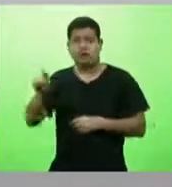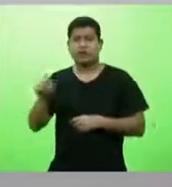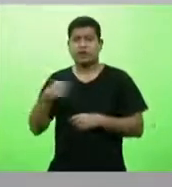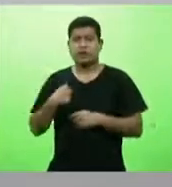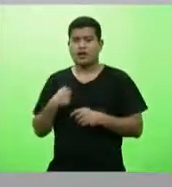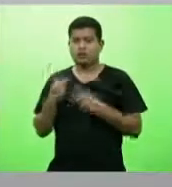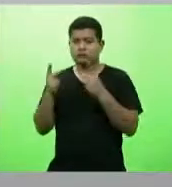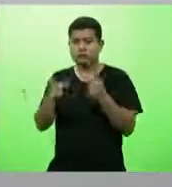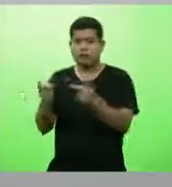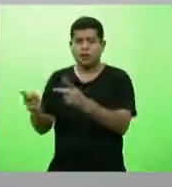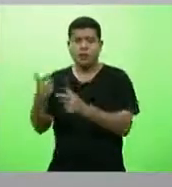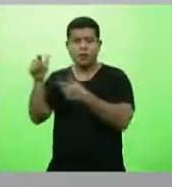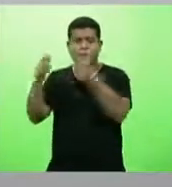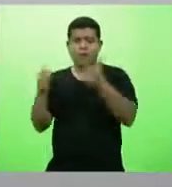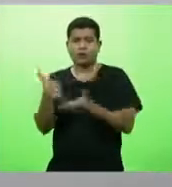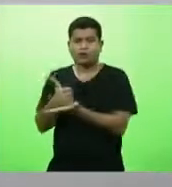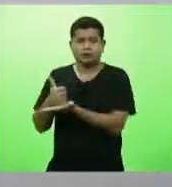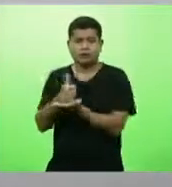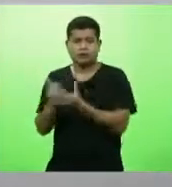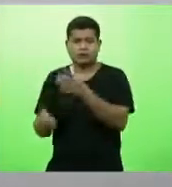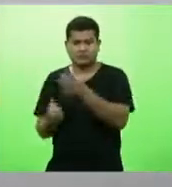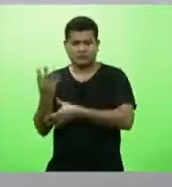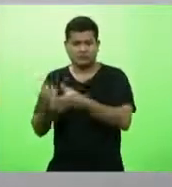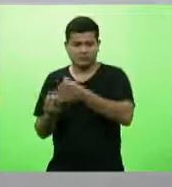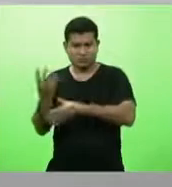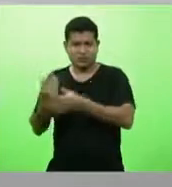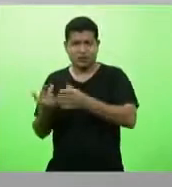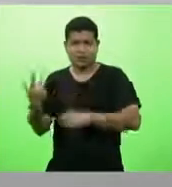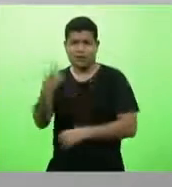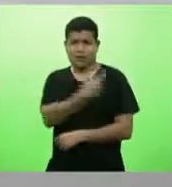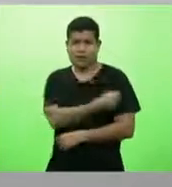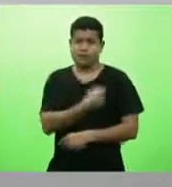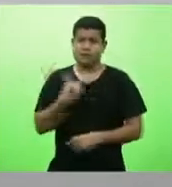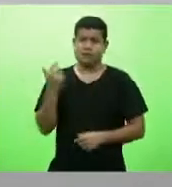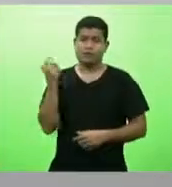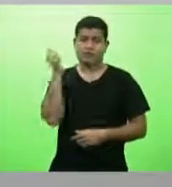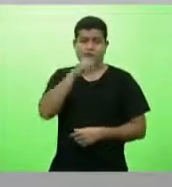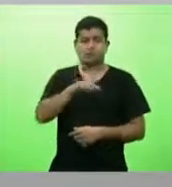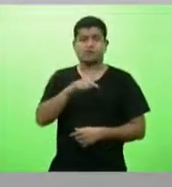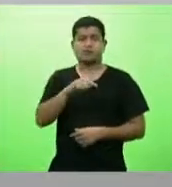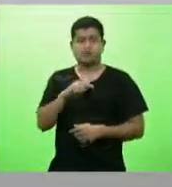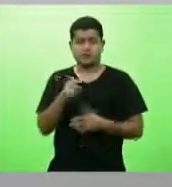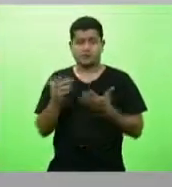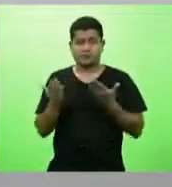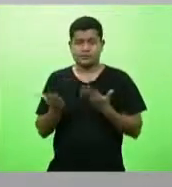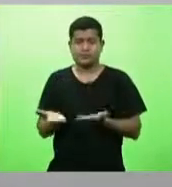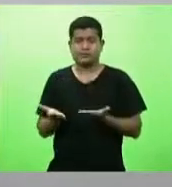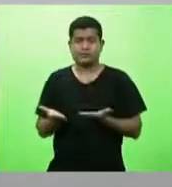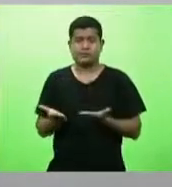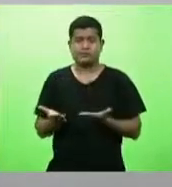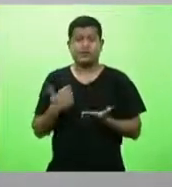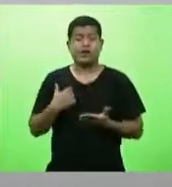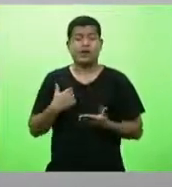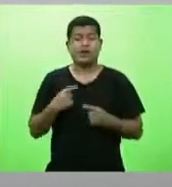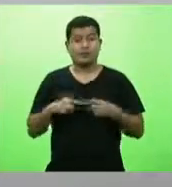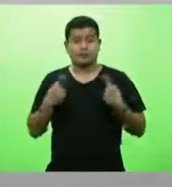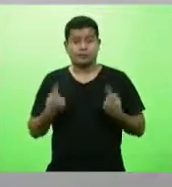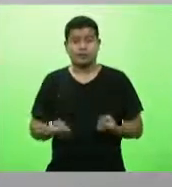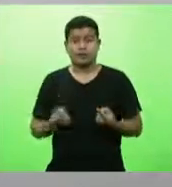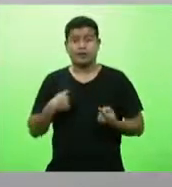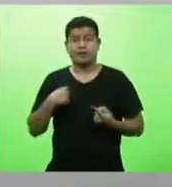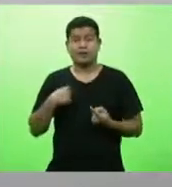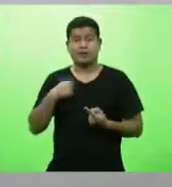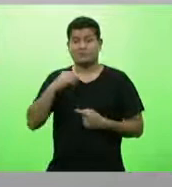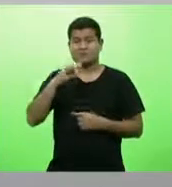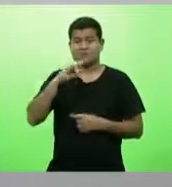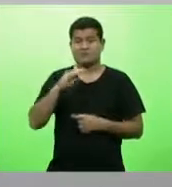outras farmacêuticas para que nós possamos ter as vacinas necessárias, embora, como eu disse, continuo defendendo o ideal é